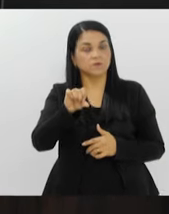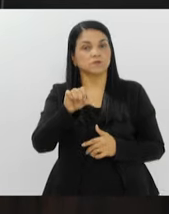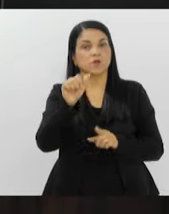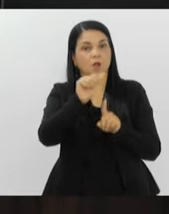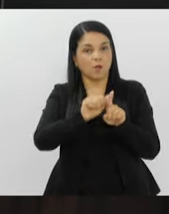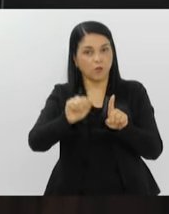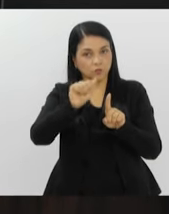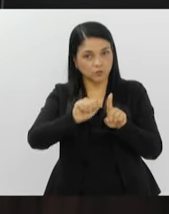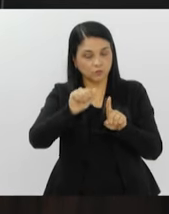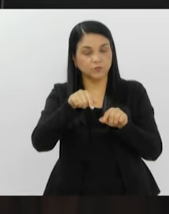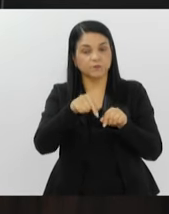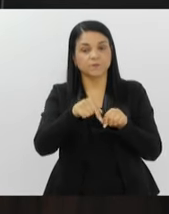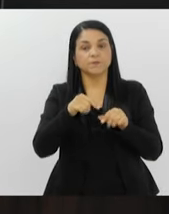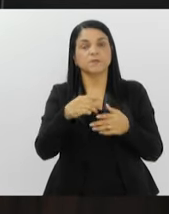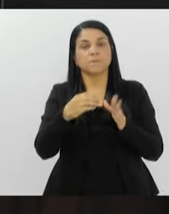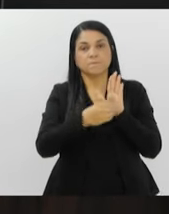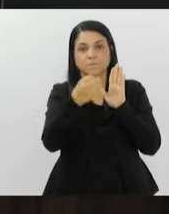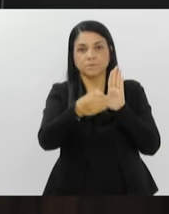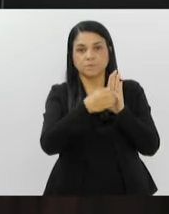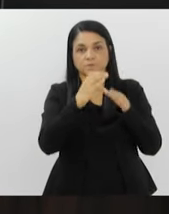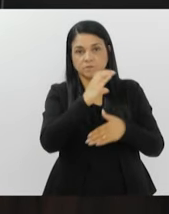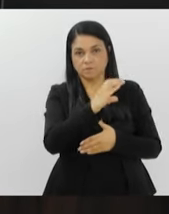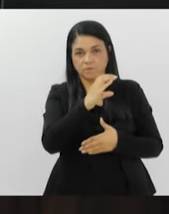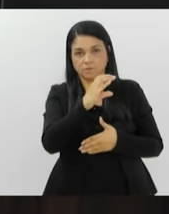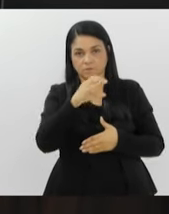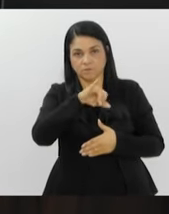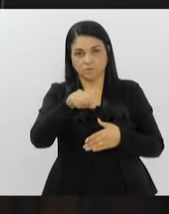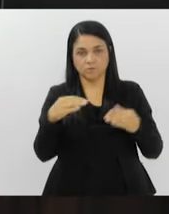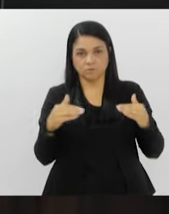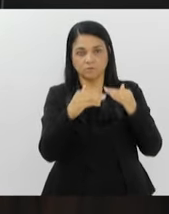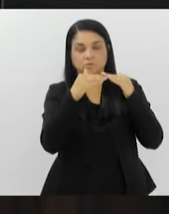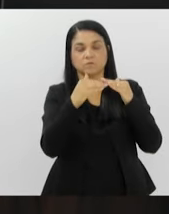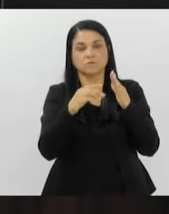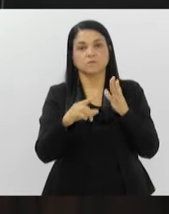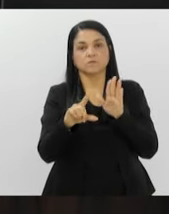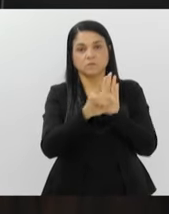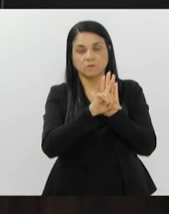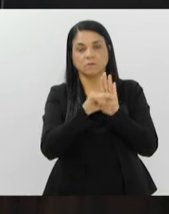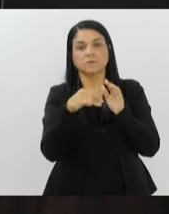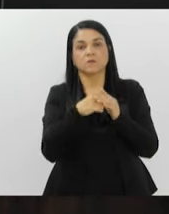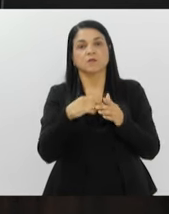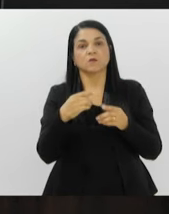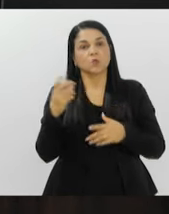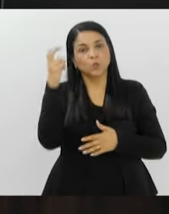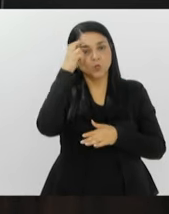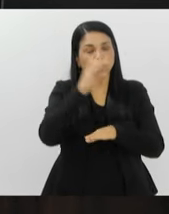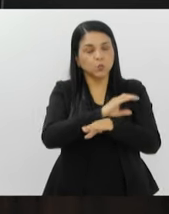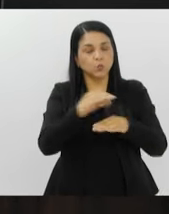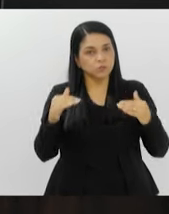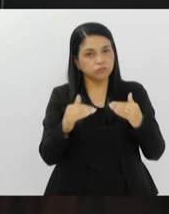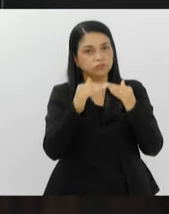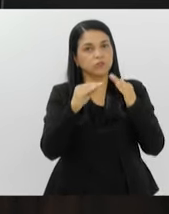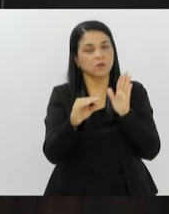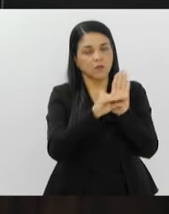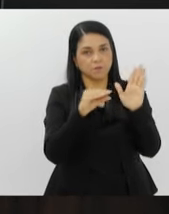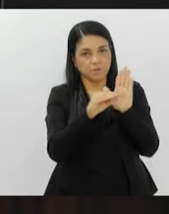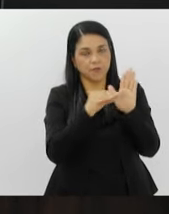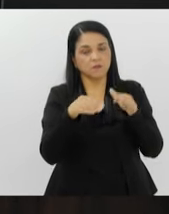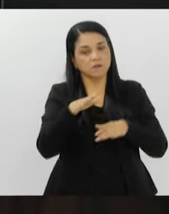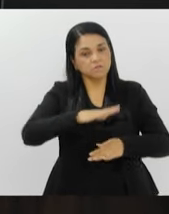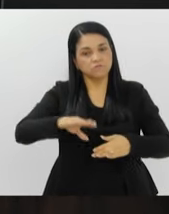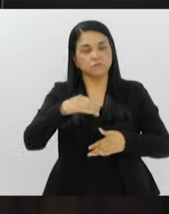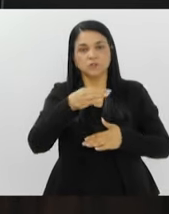pareceres das comissões de conção Justiça pela legalidade cultura favorável com emenda de assuntos municipais desenvolvimento